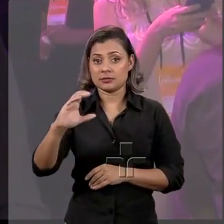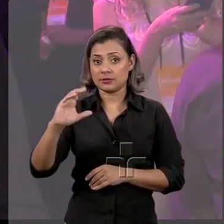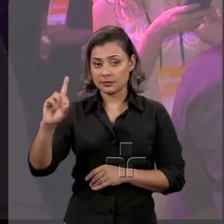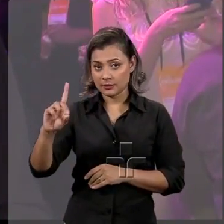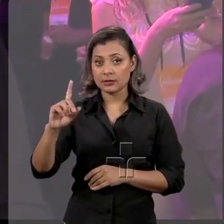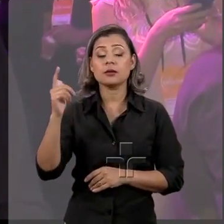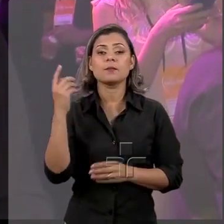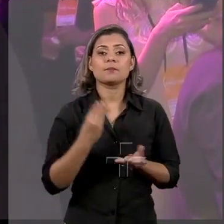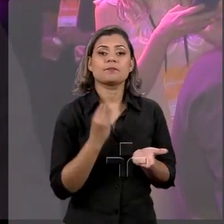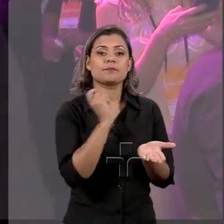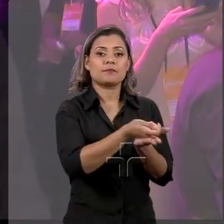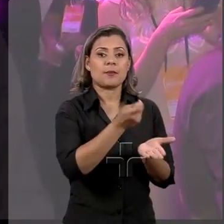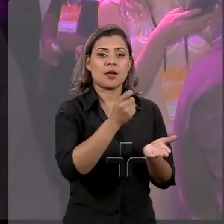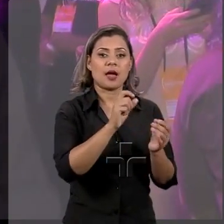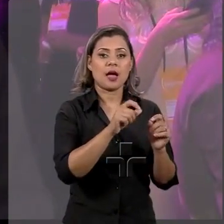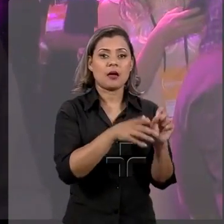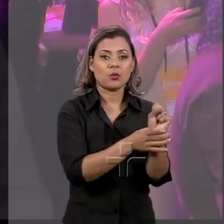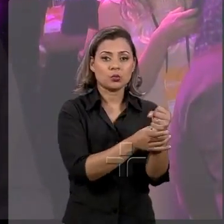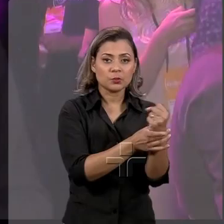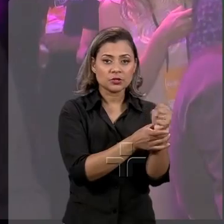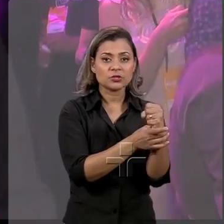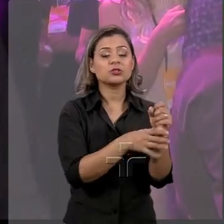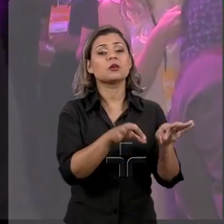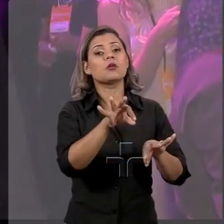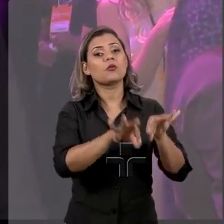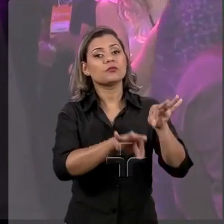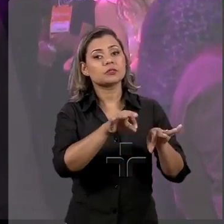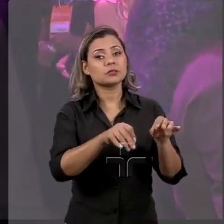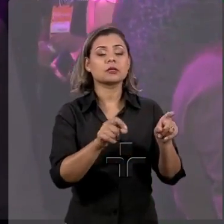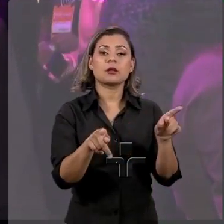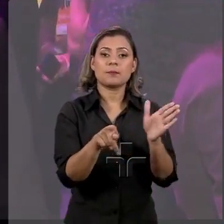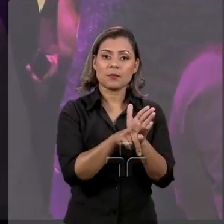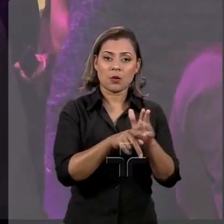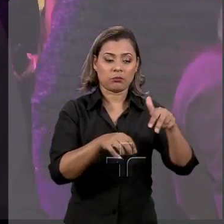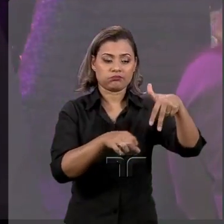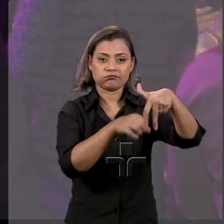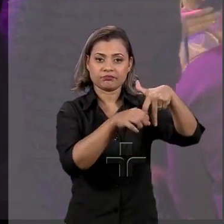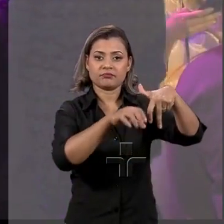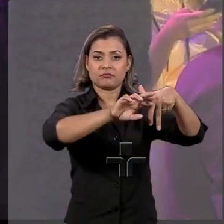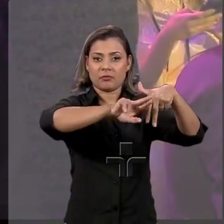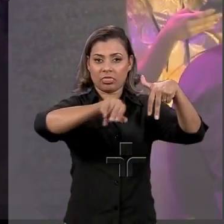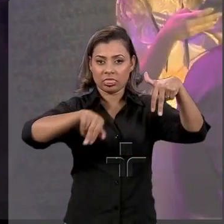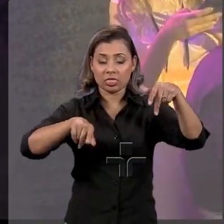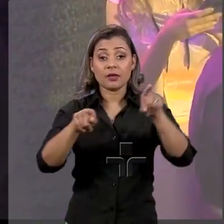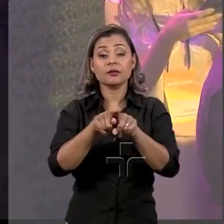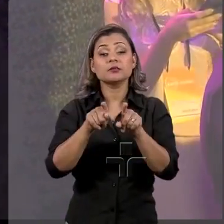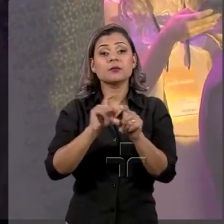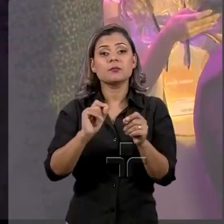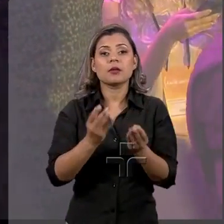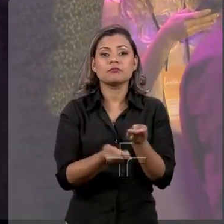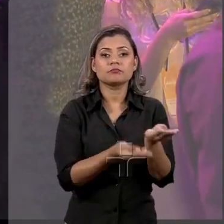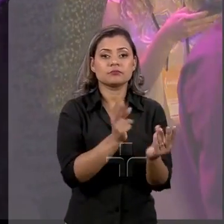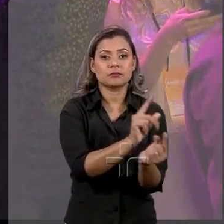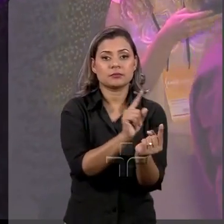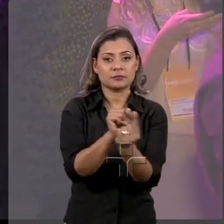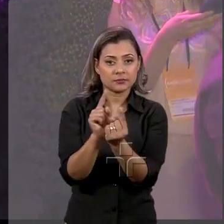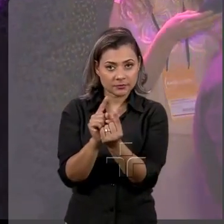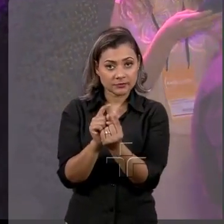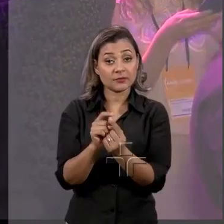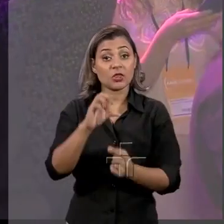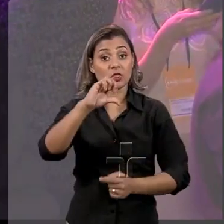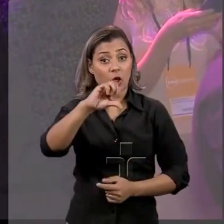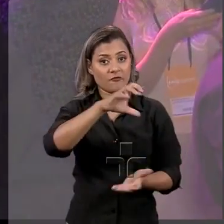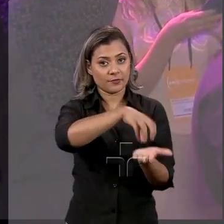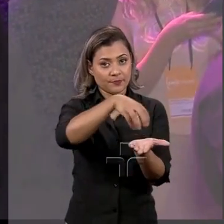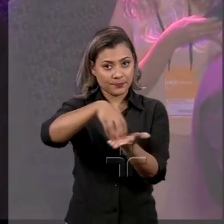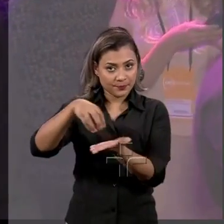hospital ortopédico, 5 oficinas de próteses e também os centros de reabilitação. São 9 centros de reabilitação. Tem